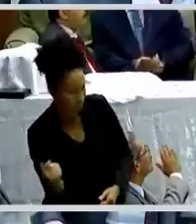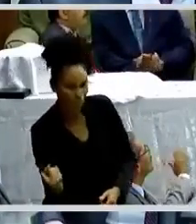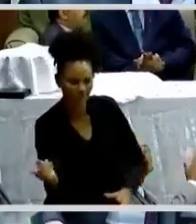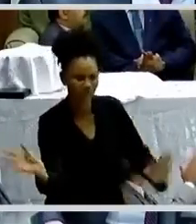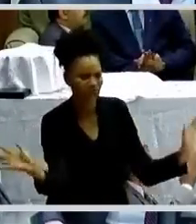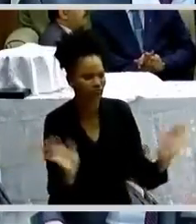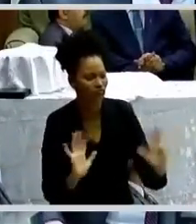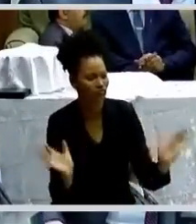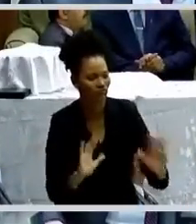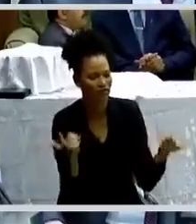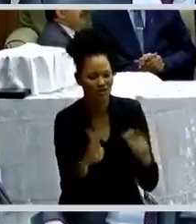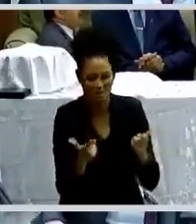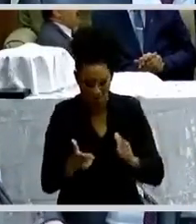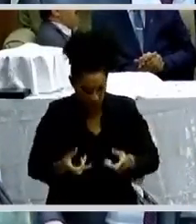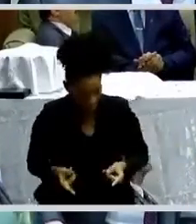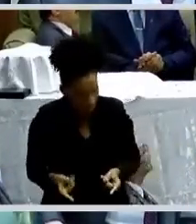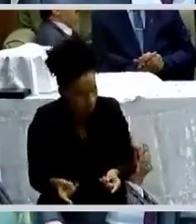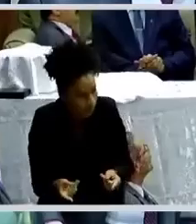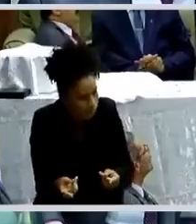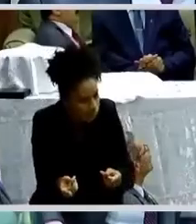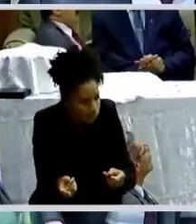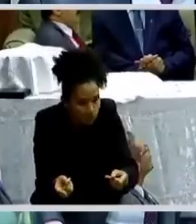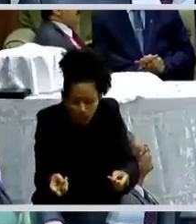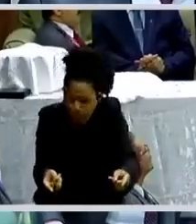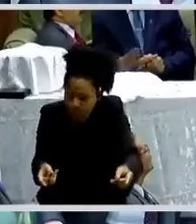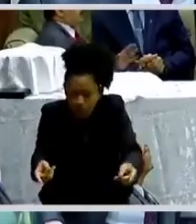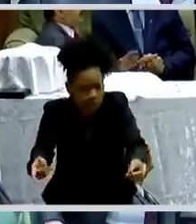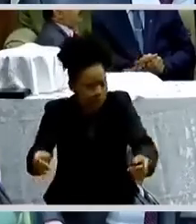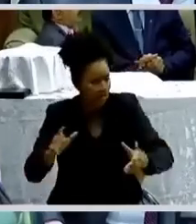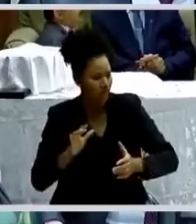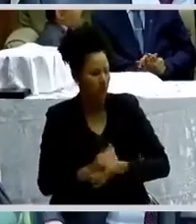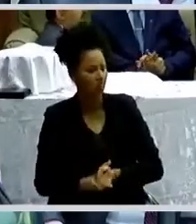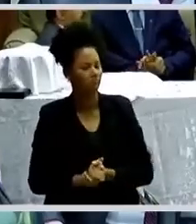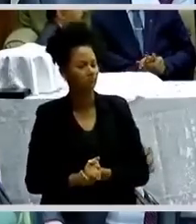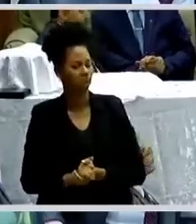não vai ter fim, vai ter justiça.